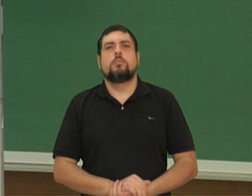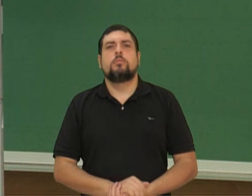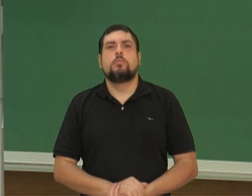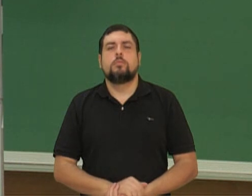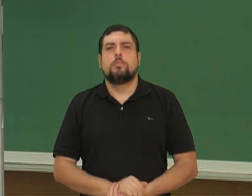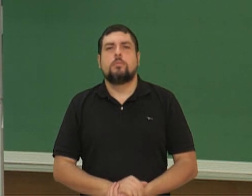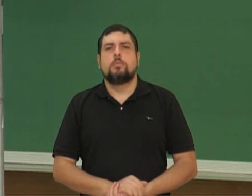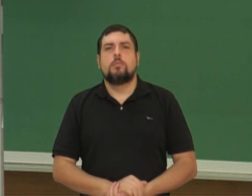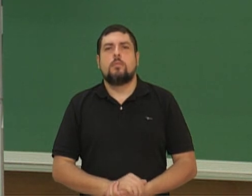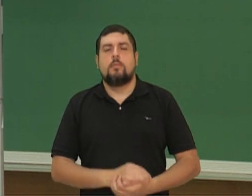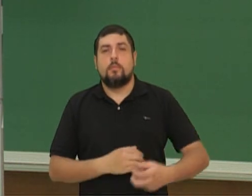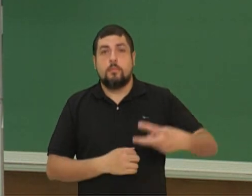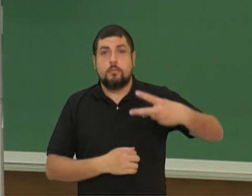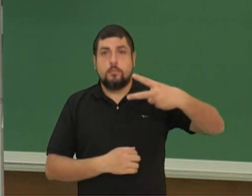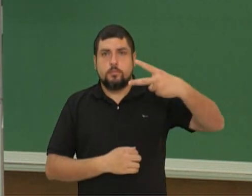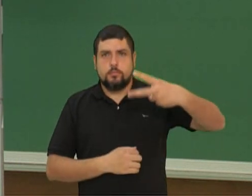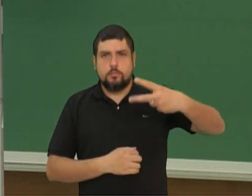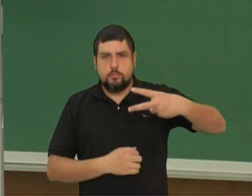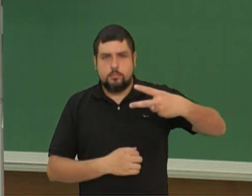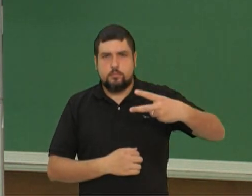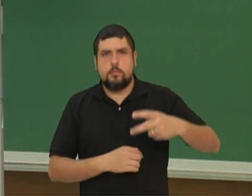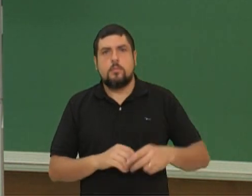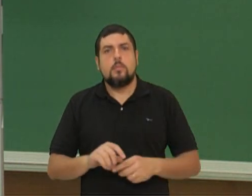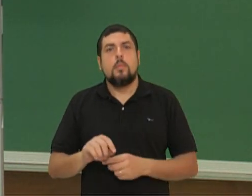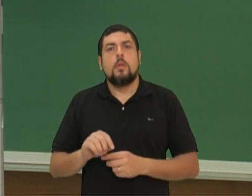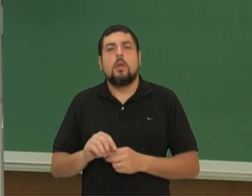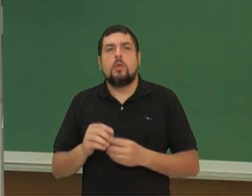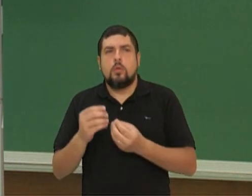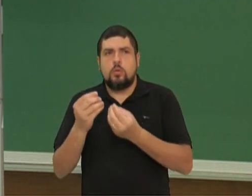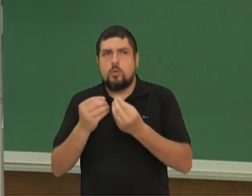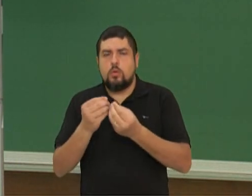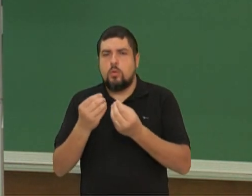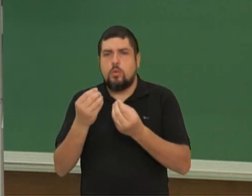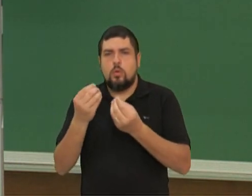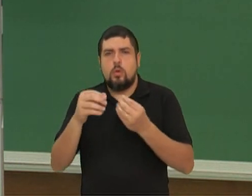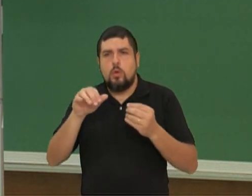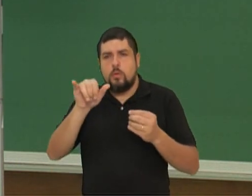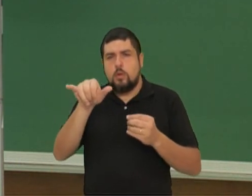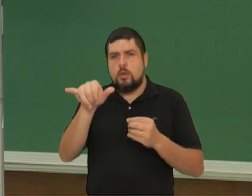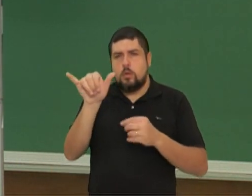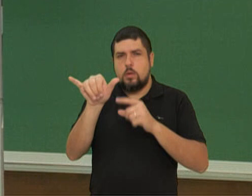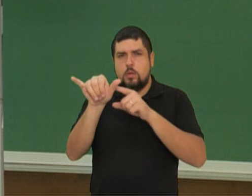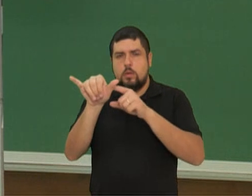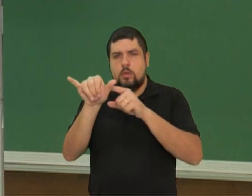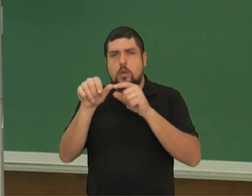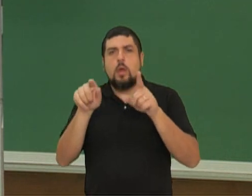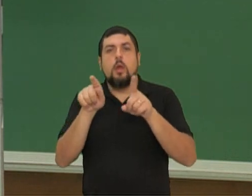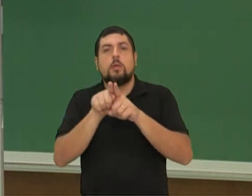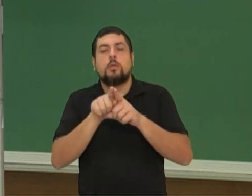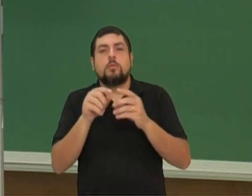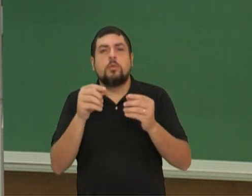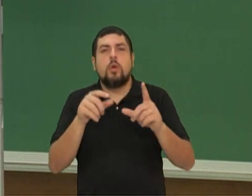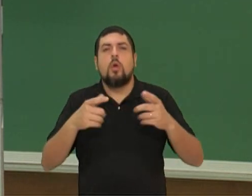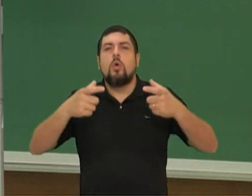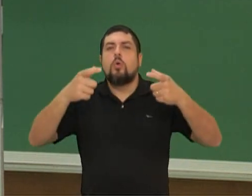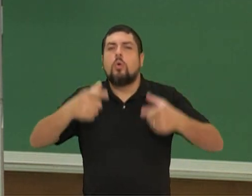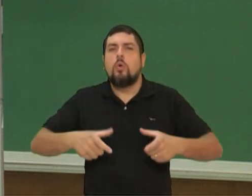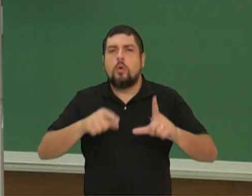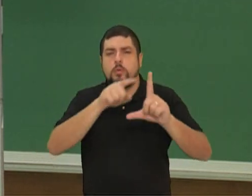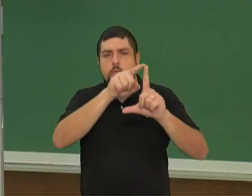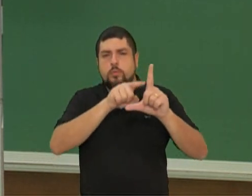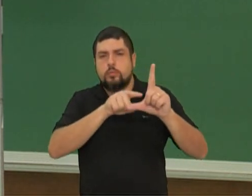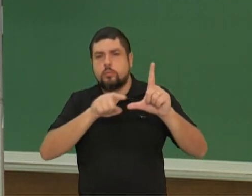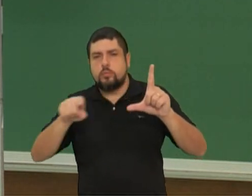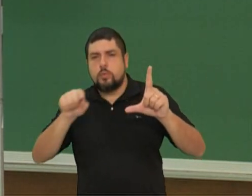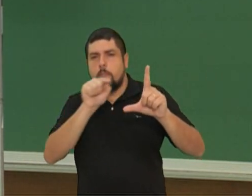O segundo passo é encontrar esses valores de imagem e os pontos que serão utilizados para desenhar o